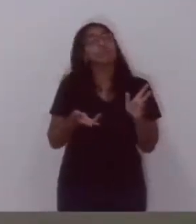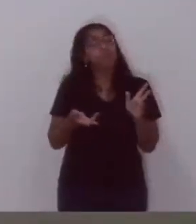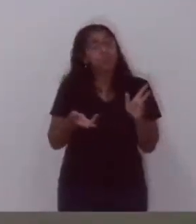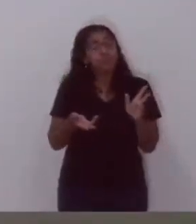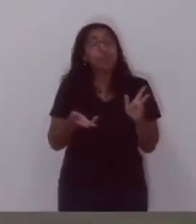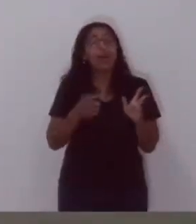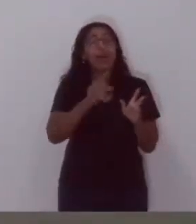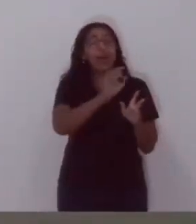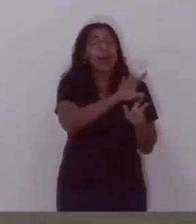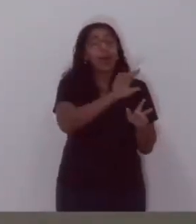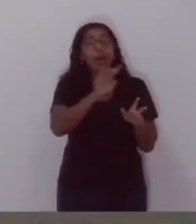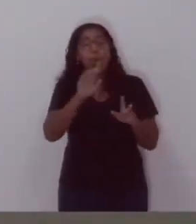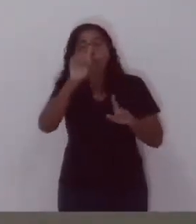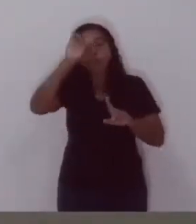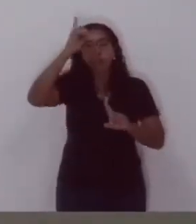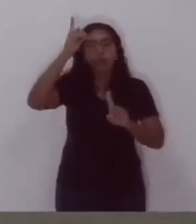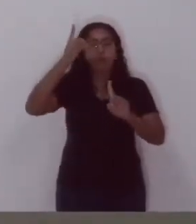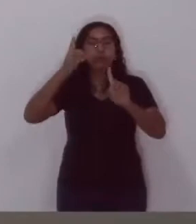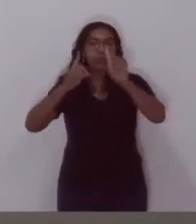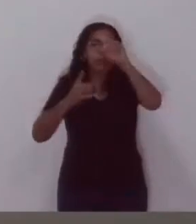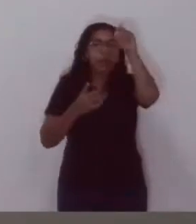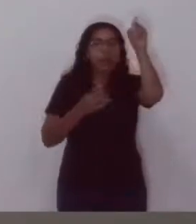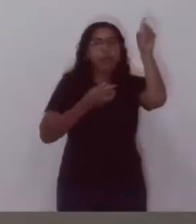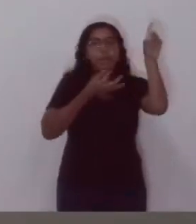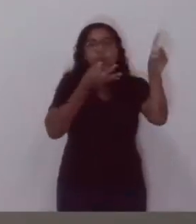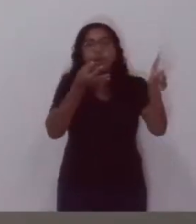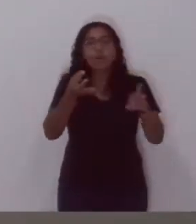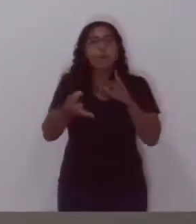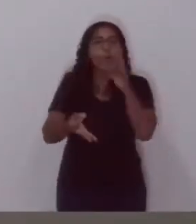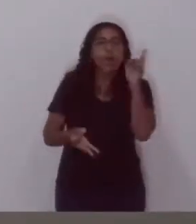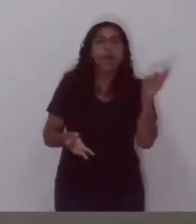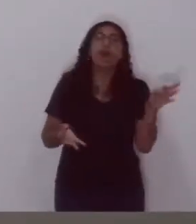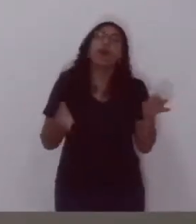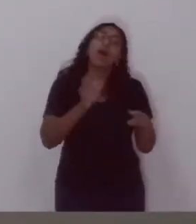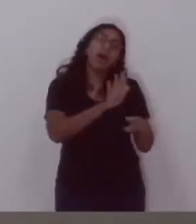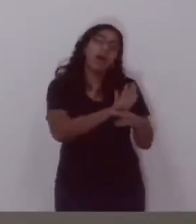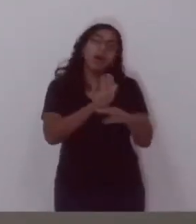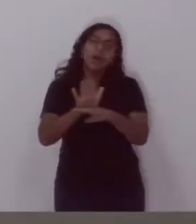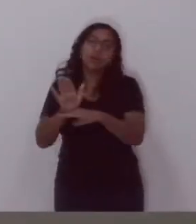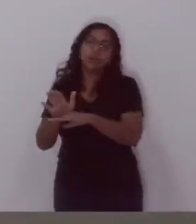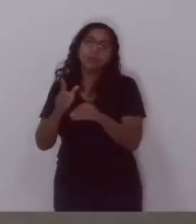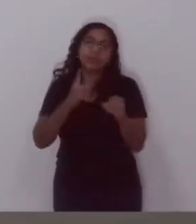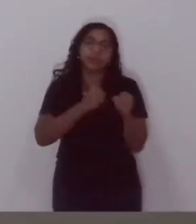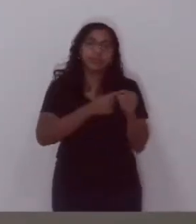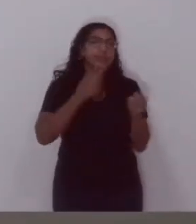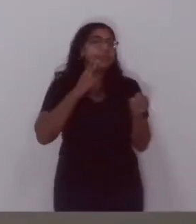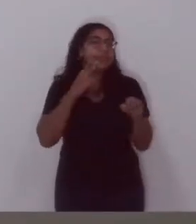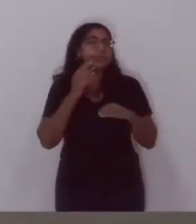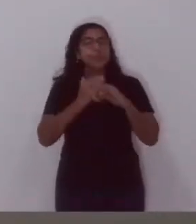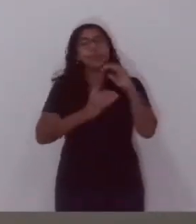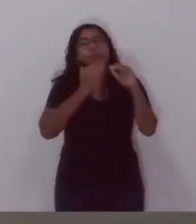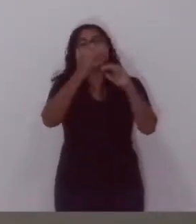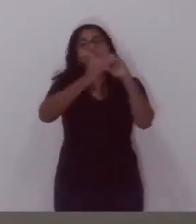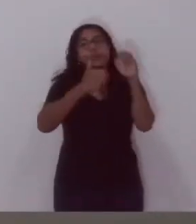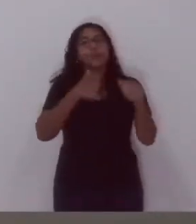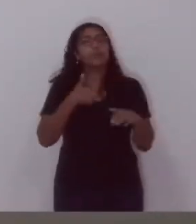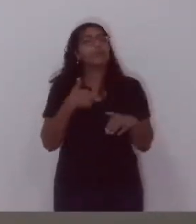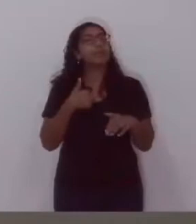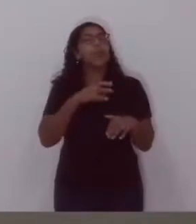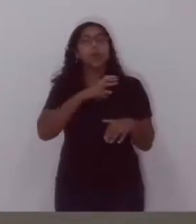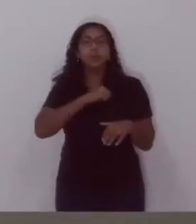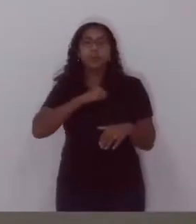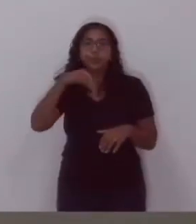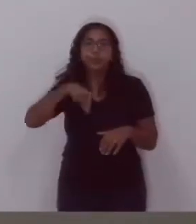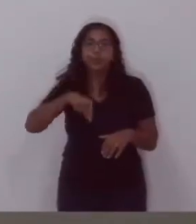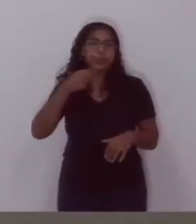ideias, ali surgem muitas ações que serão importantes para o desenvolvimento da nossa cidade, que tanto amamos. Eu tenho um carinho especial por